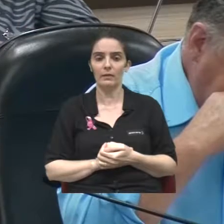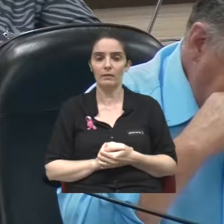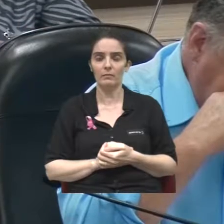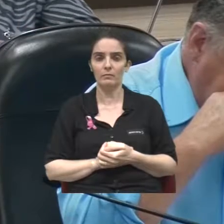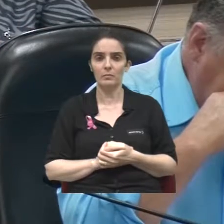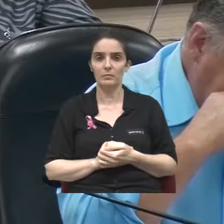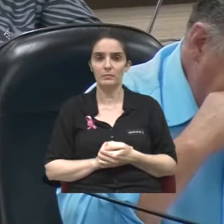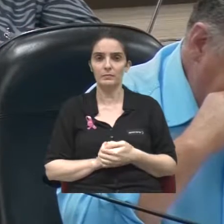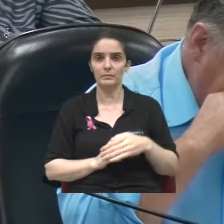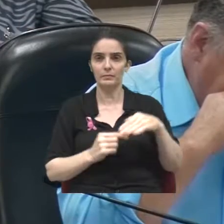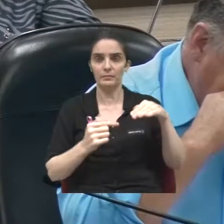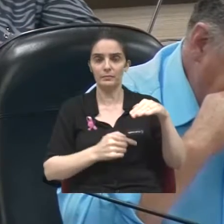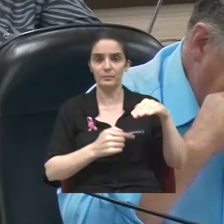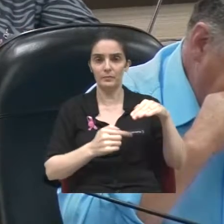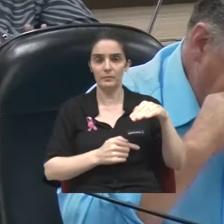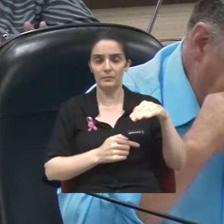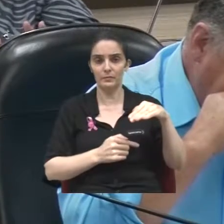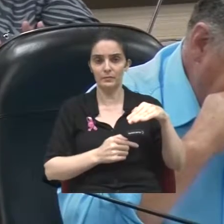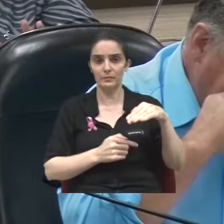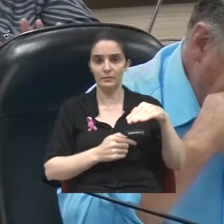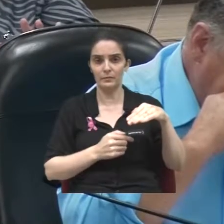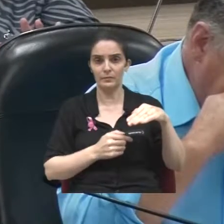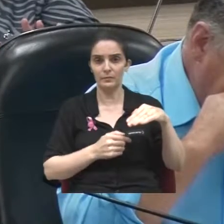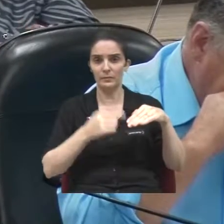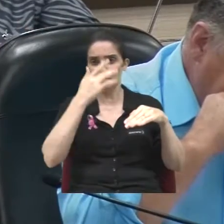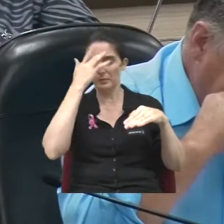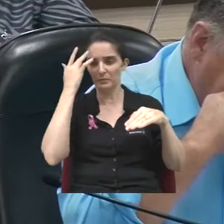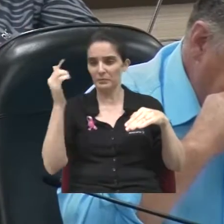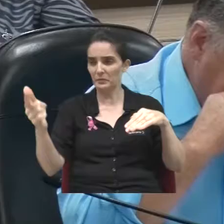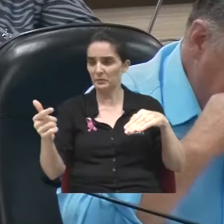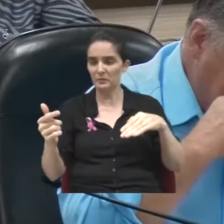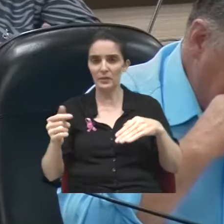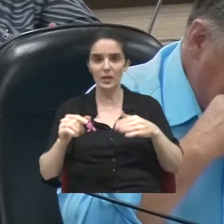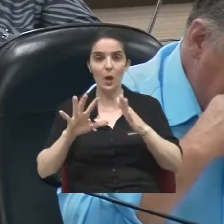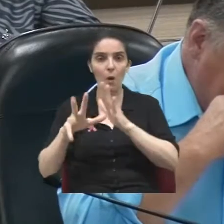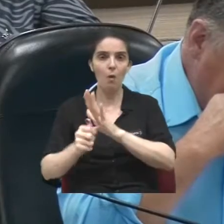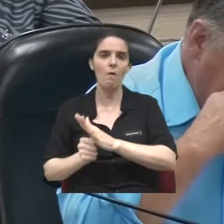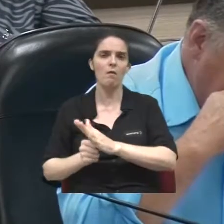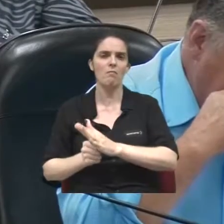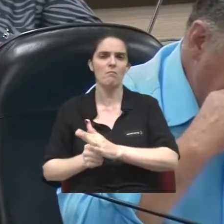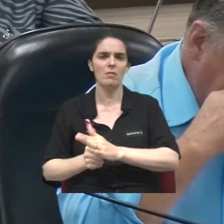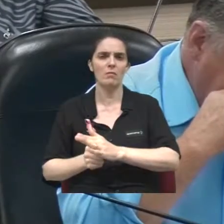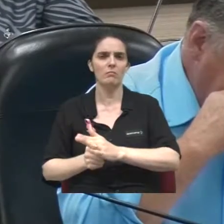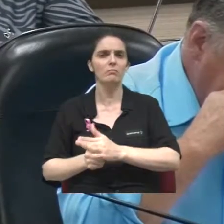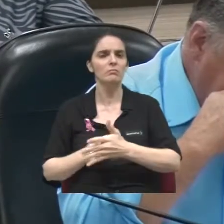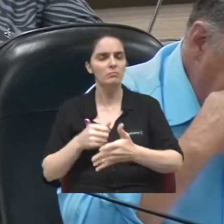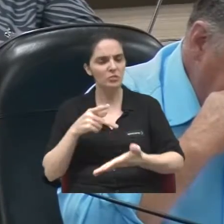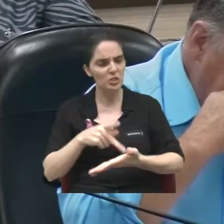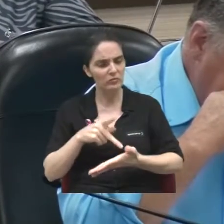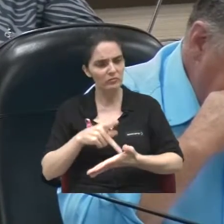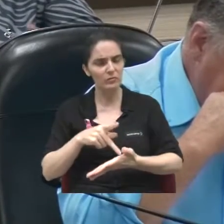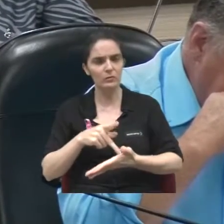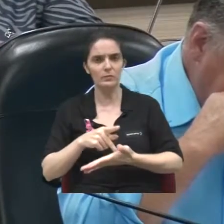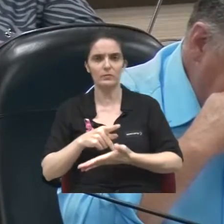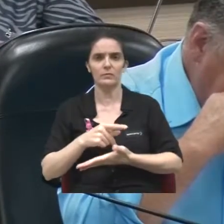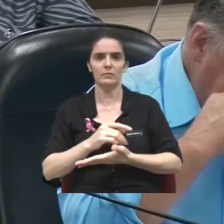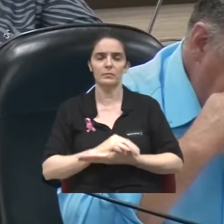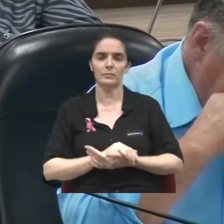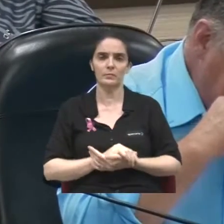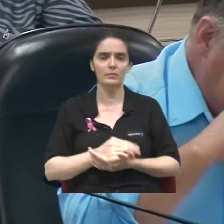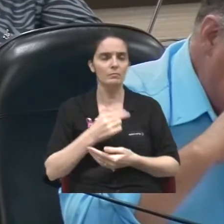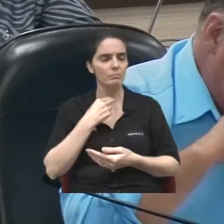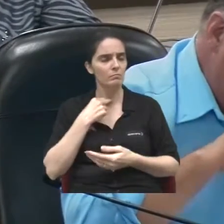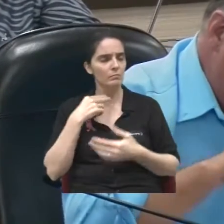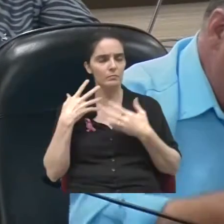subtraem dos munícipes na cara dura, na mão grande, vereador Newton. Na mão grande, nós não podemos permitir mais